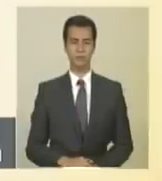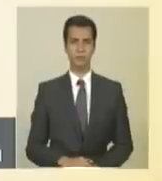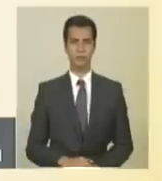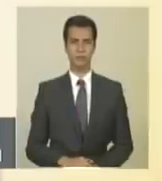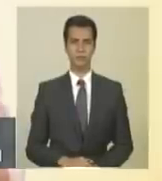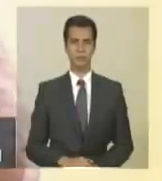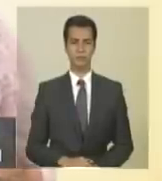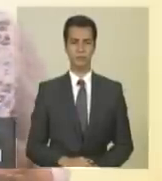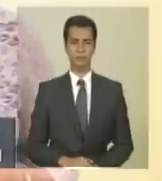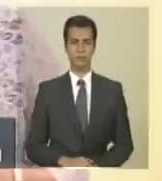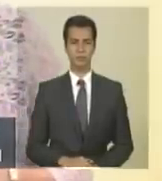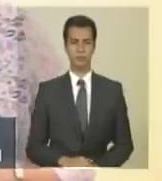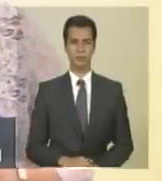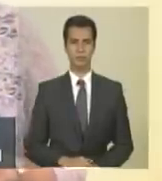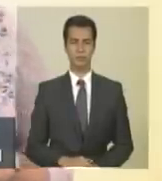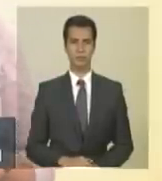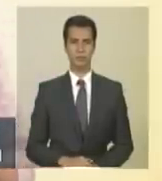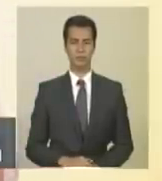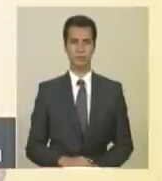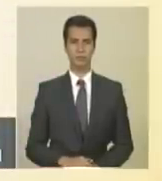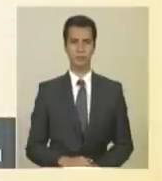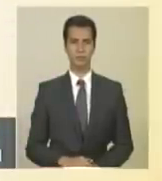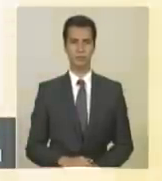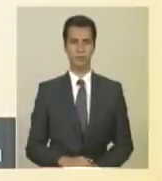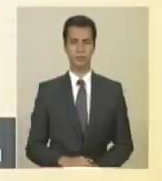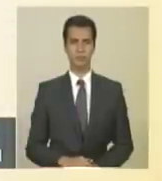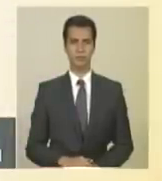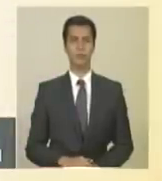esse processo que levou